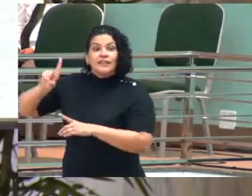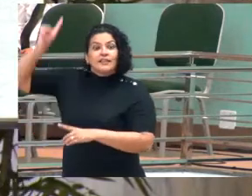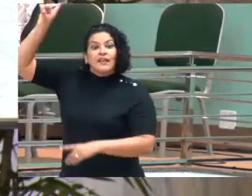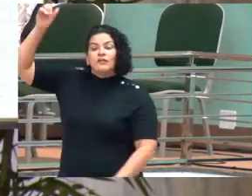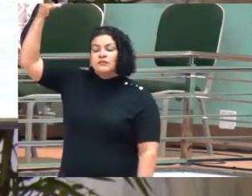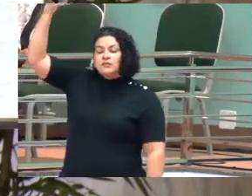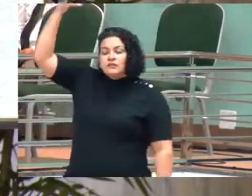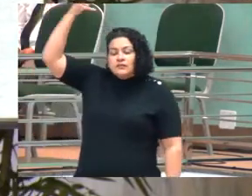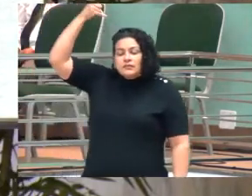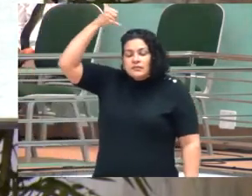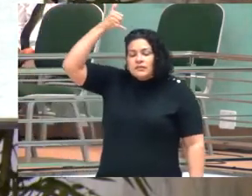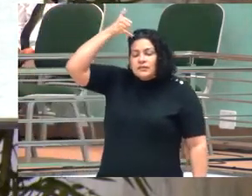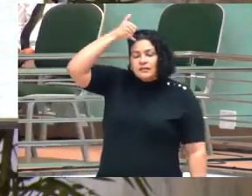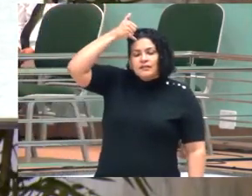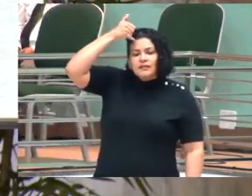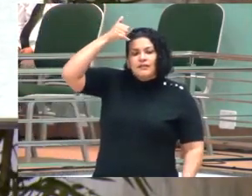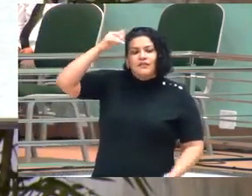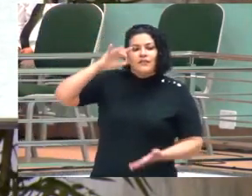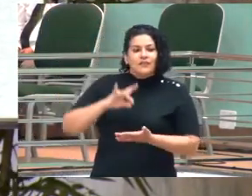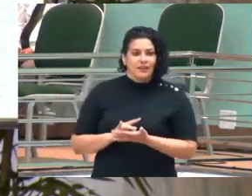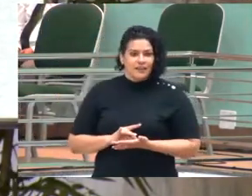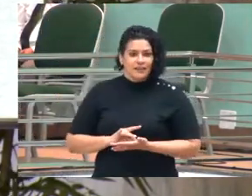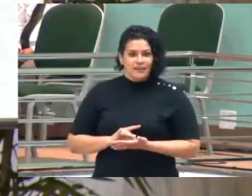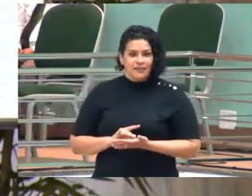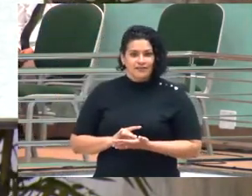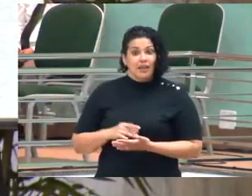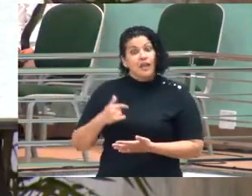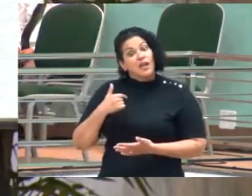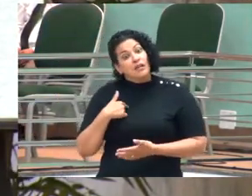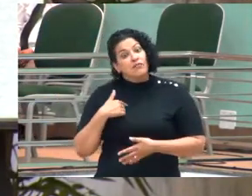comecei a pregar. E eu pregava no meio do deserto.